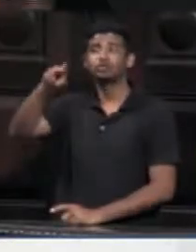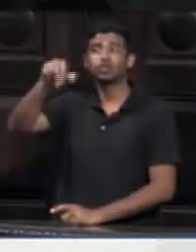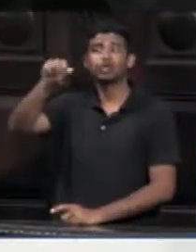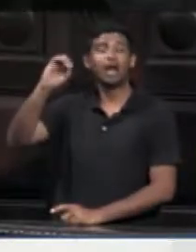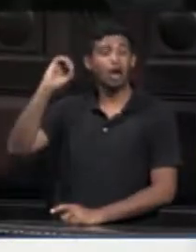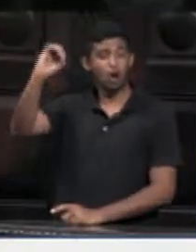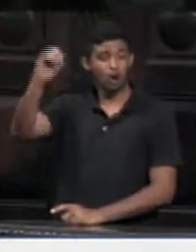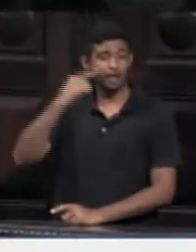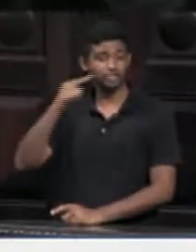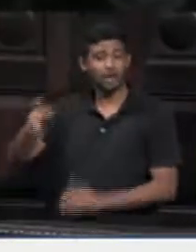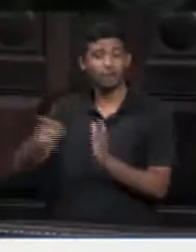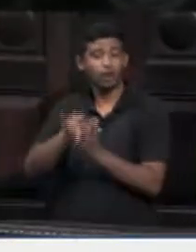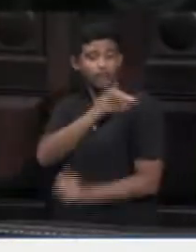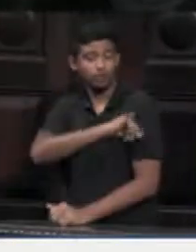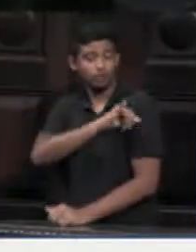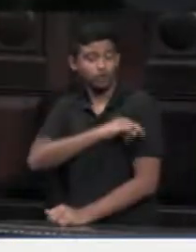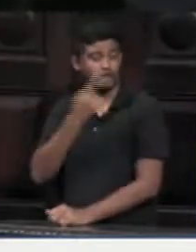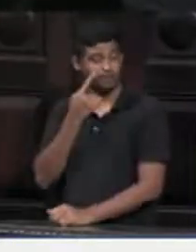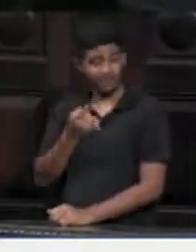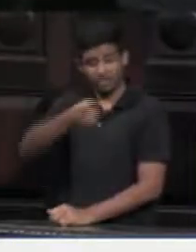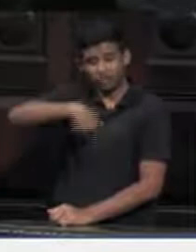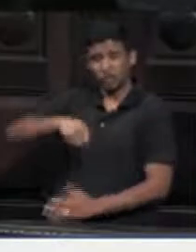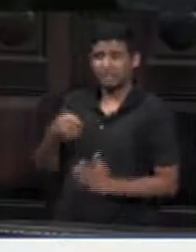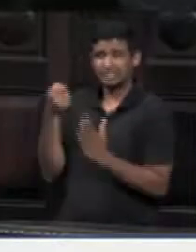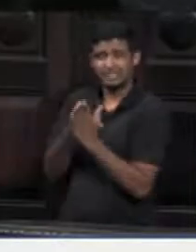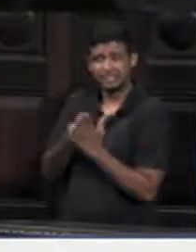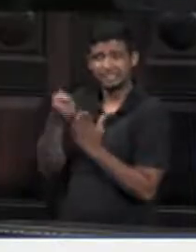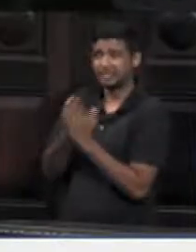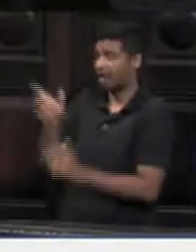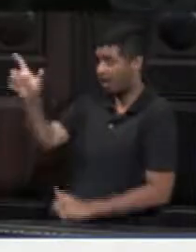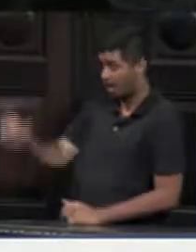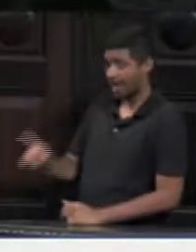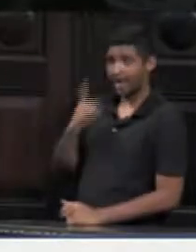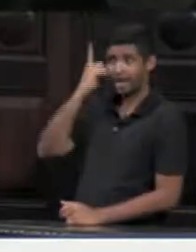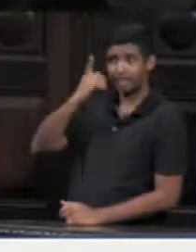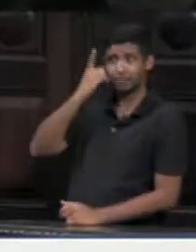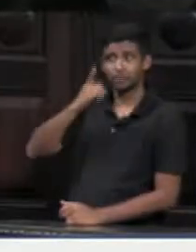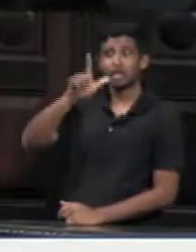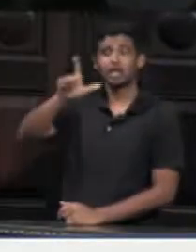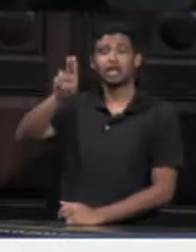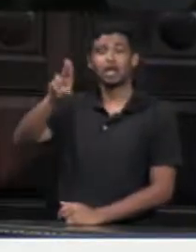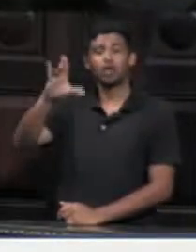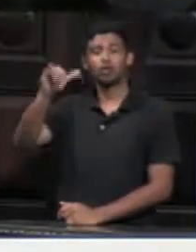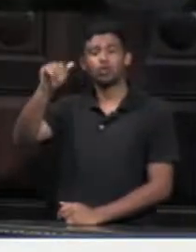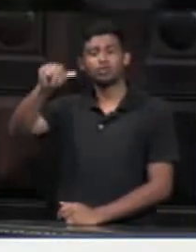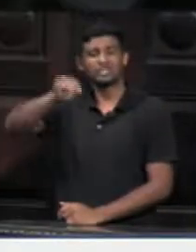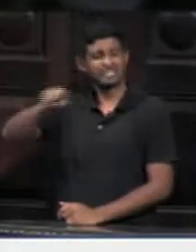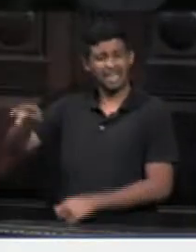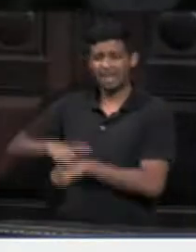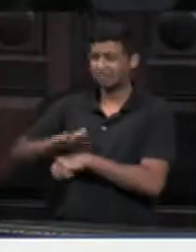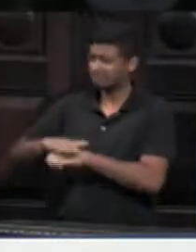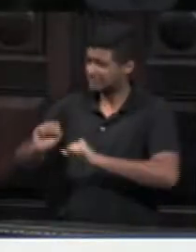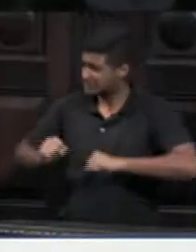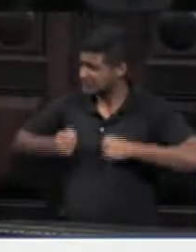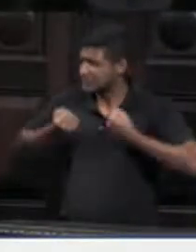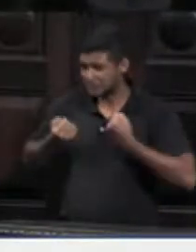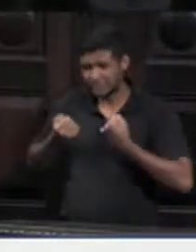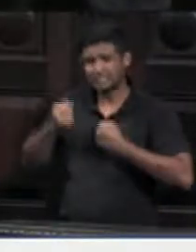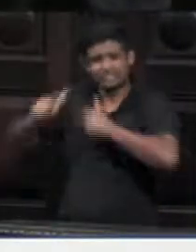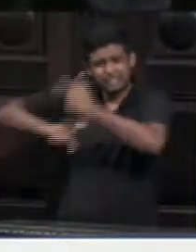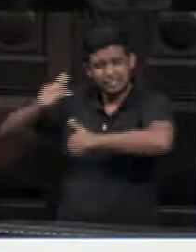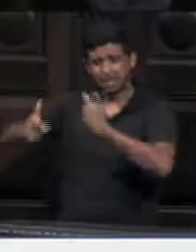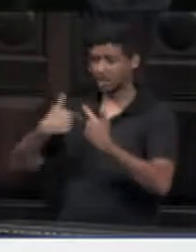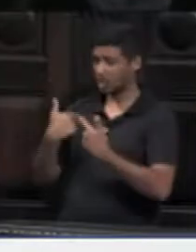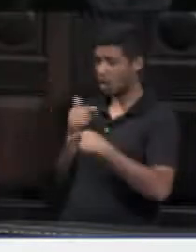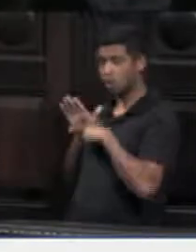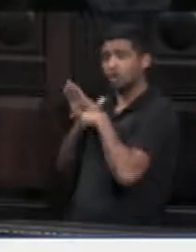Janeiro, que foi uma luta que a deputada Lucinha travou, e eu fui ator coadjuvante